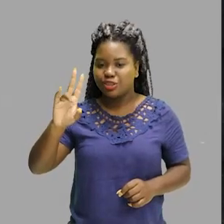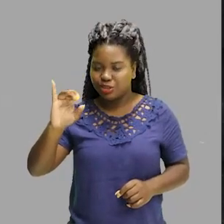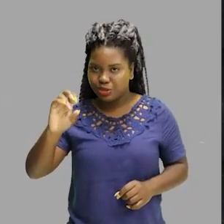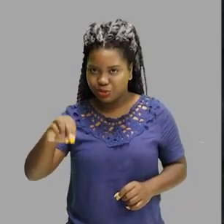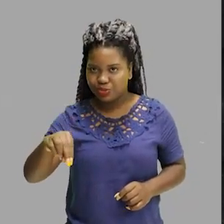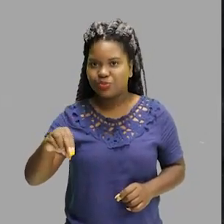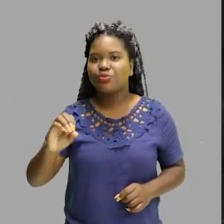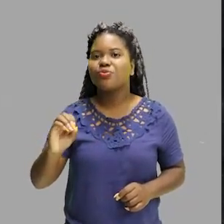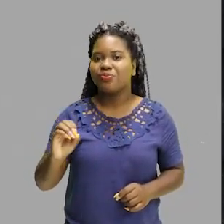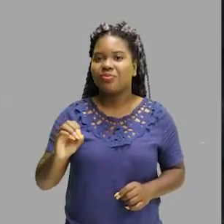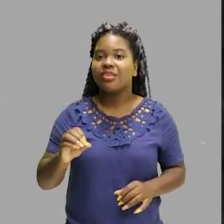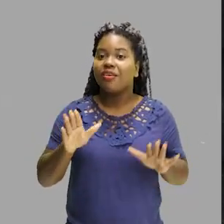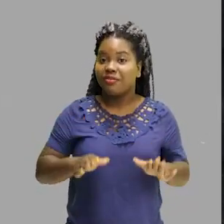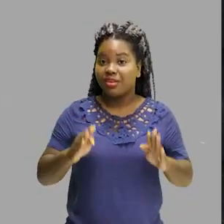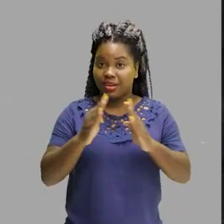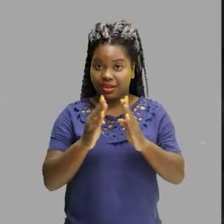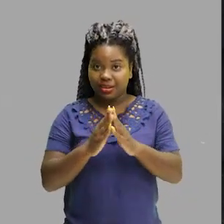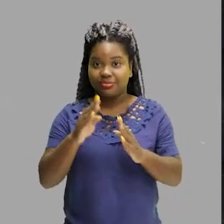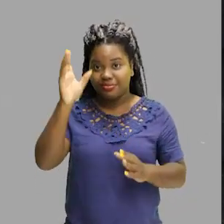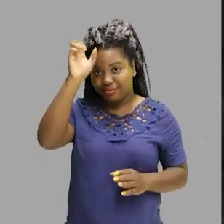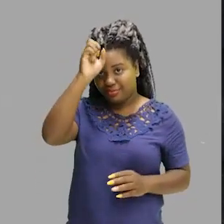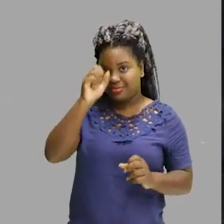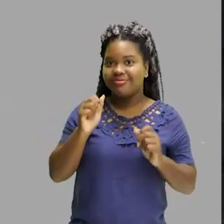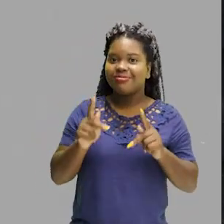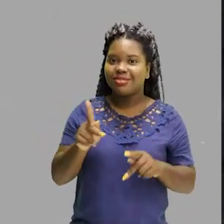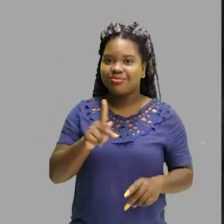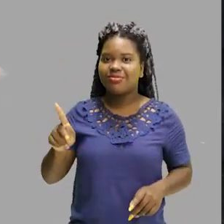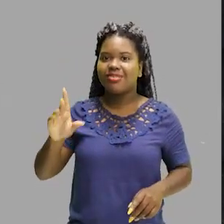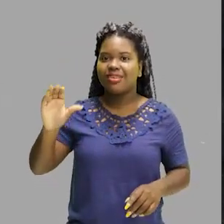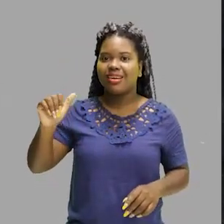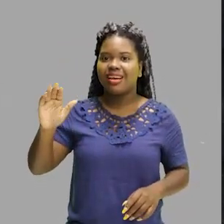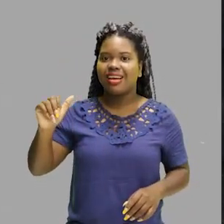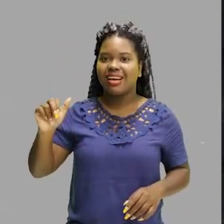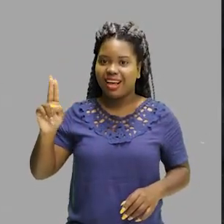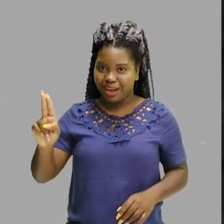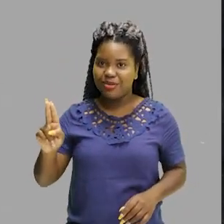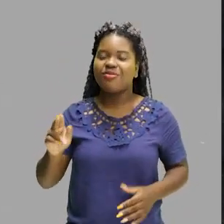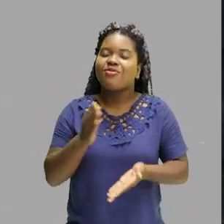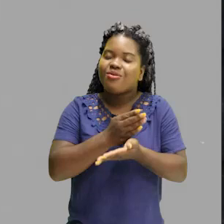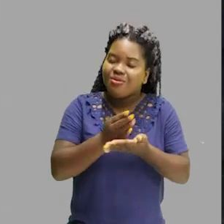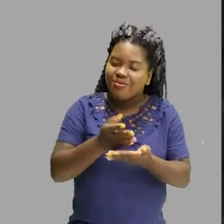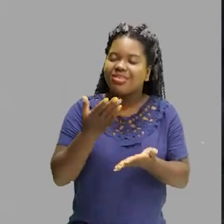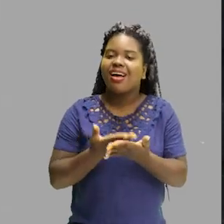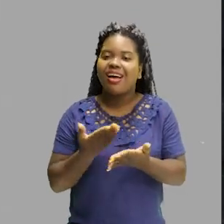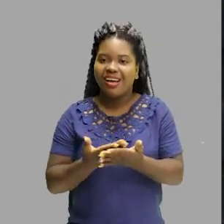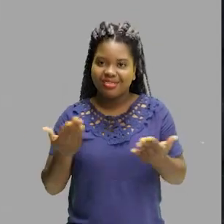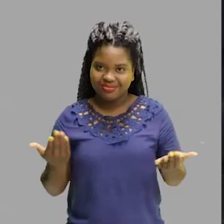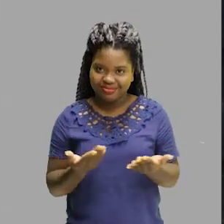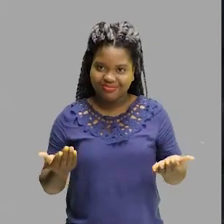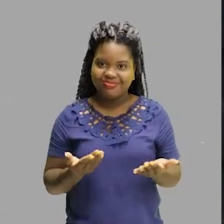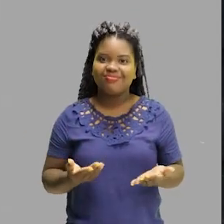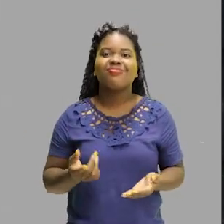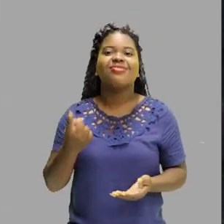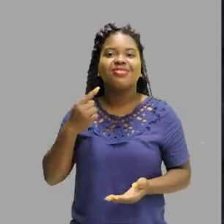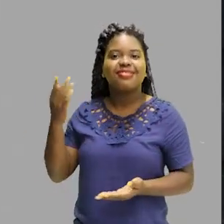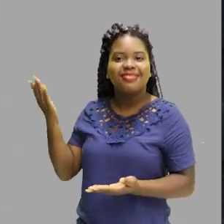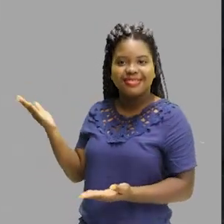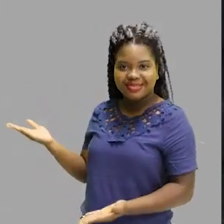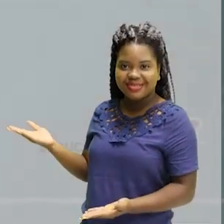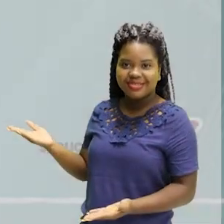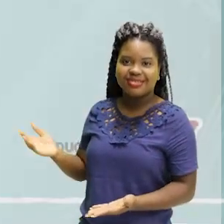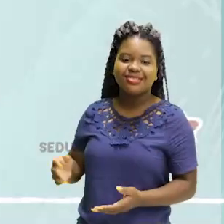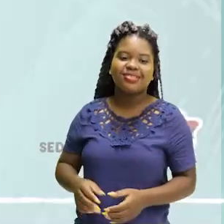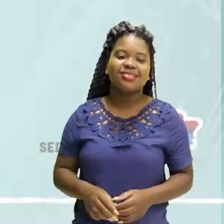Casa Aprendendo e eu sou a professora Cacau Sotero, tá bom? Vamos começar a nossa aula de hoje. Nós vamos ver que o teatro,